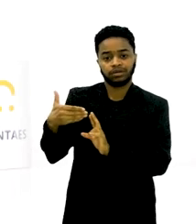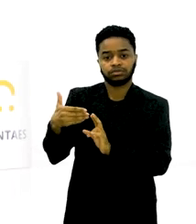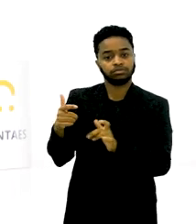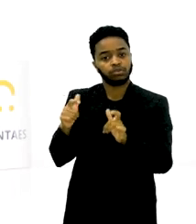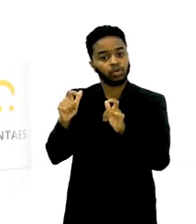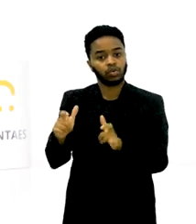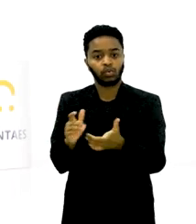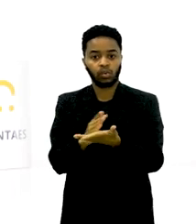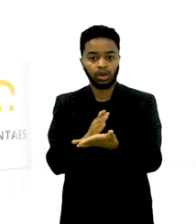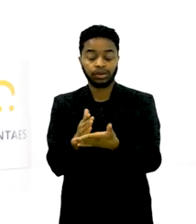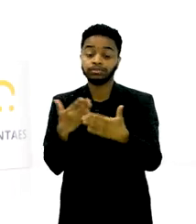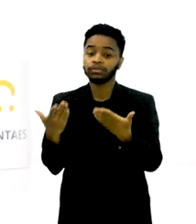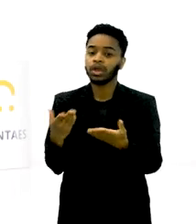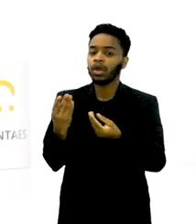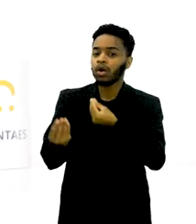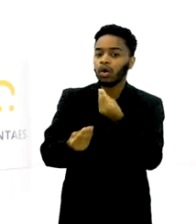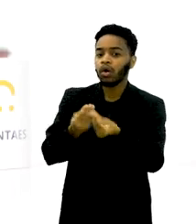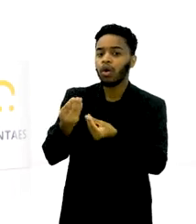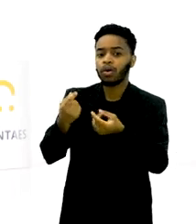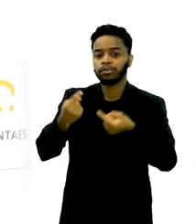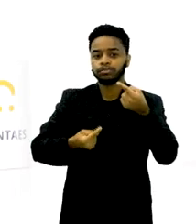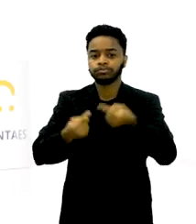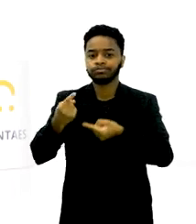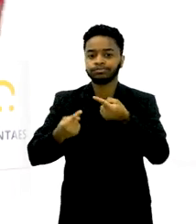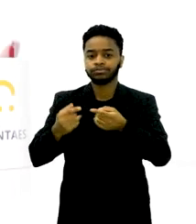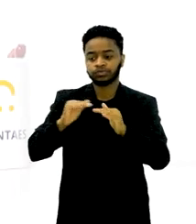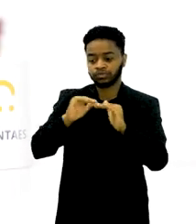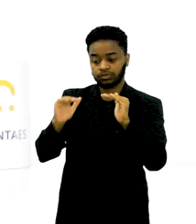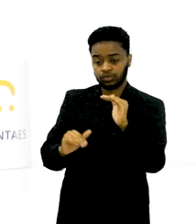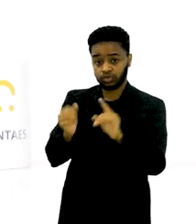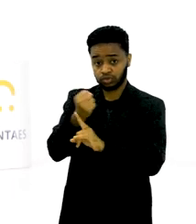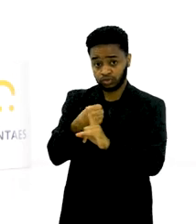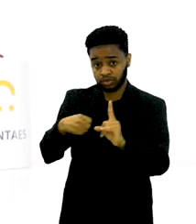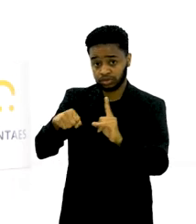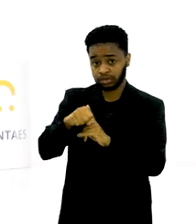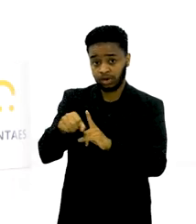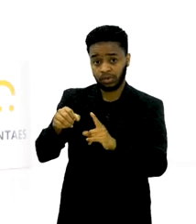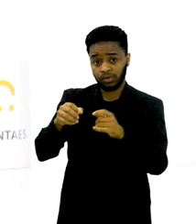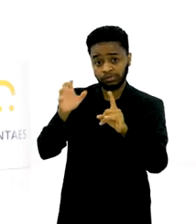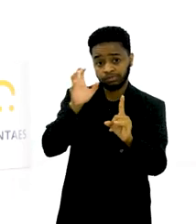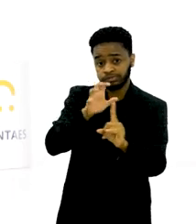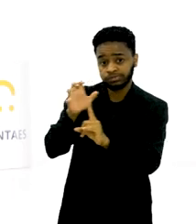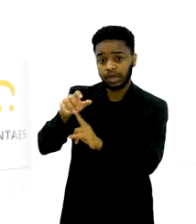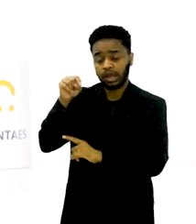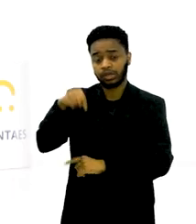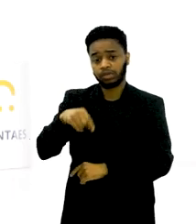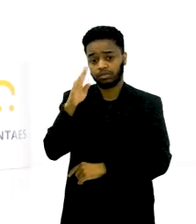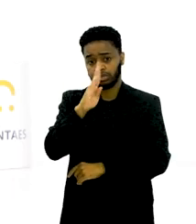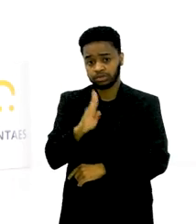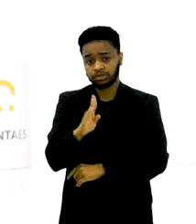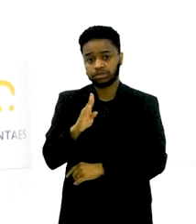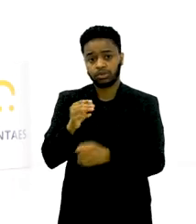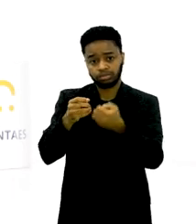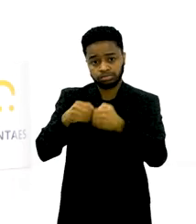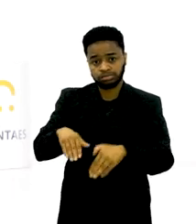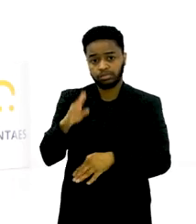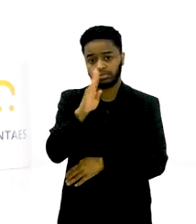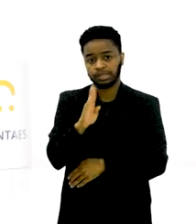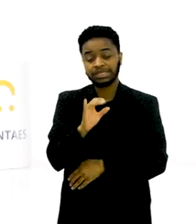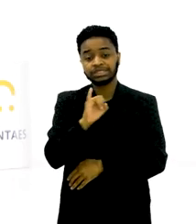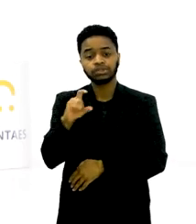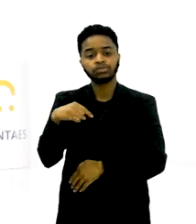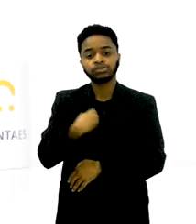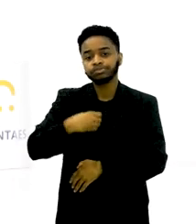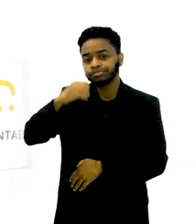então assim como você vai tratar a desigualdade social que assola este país sabe sem que